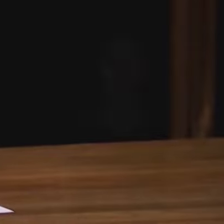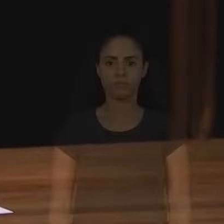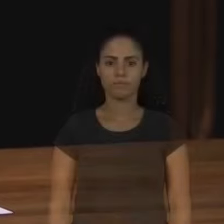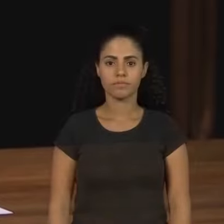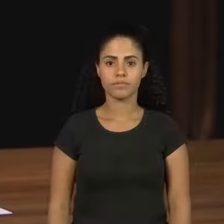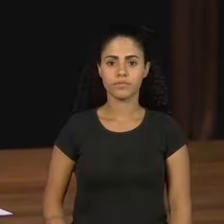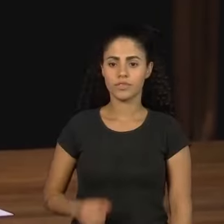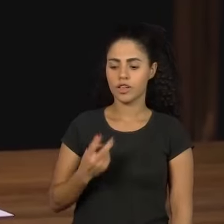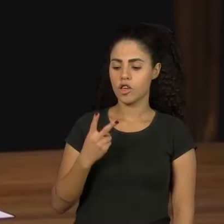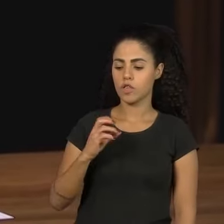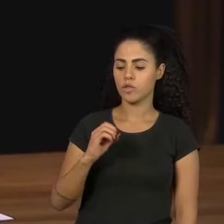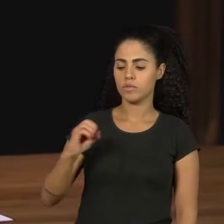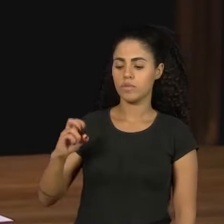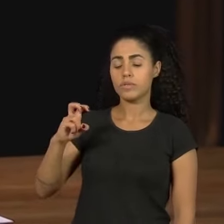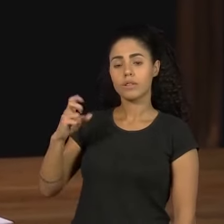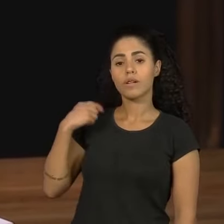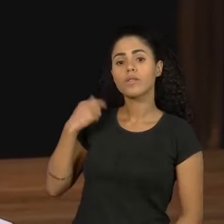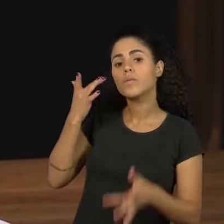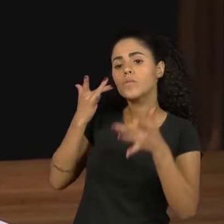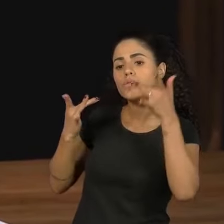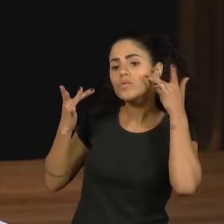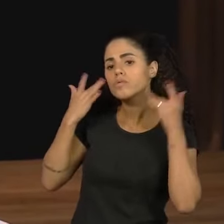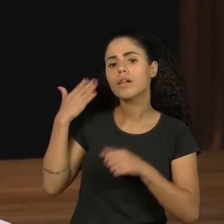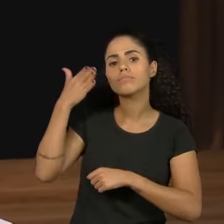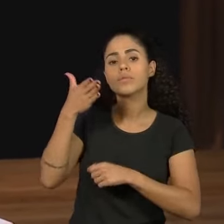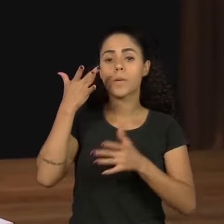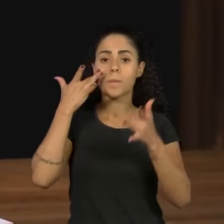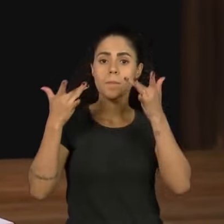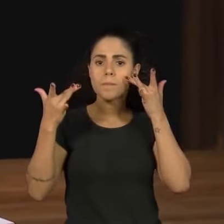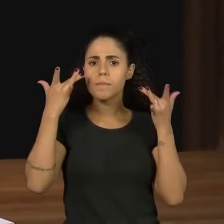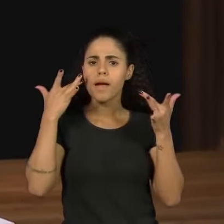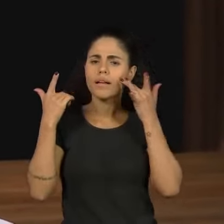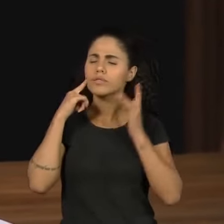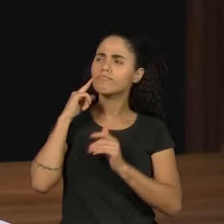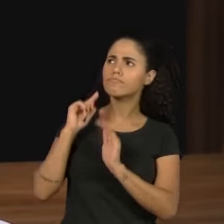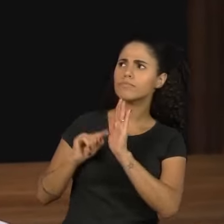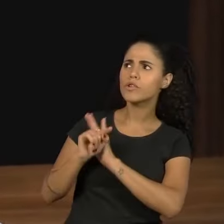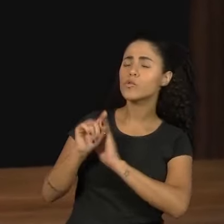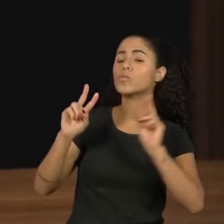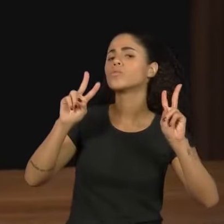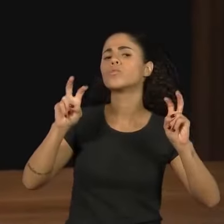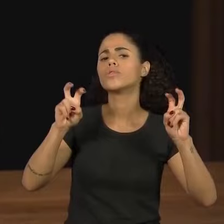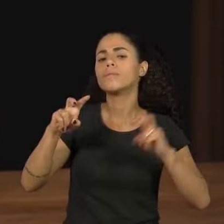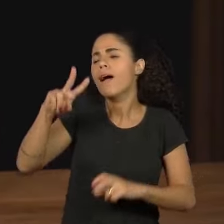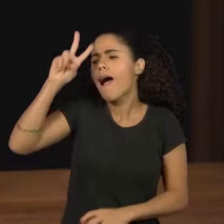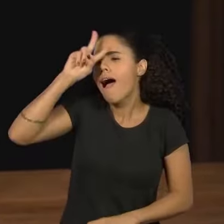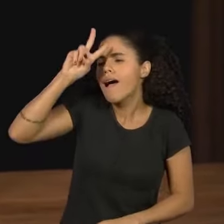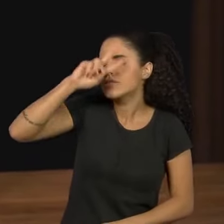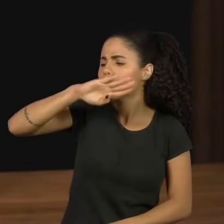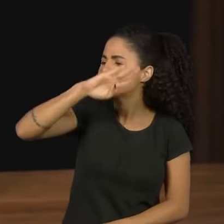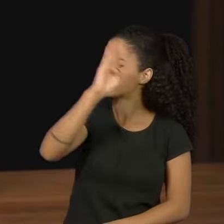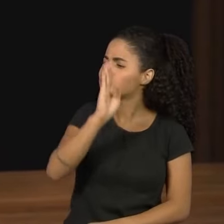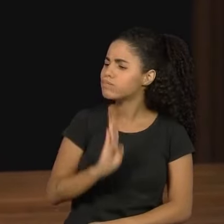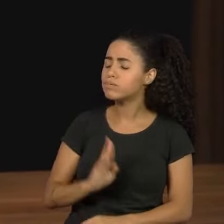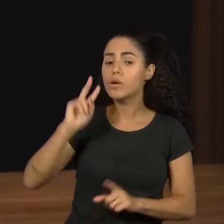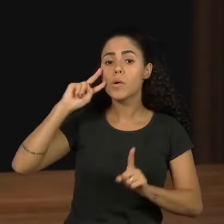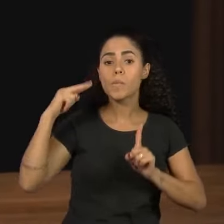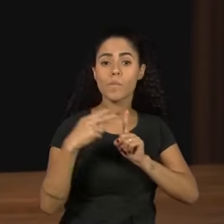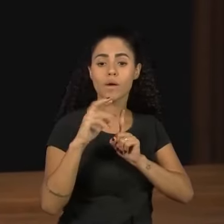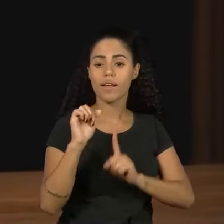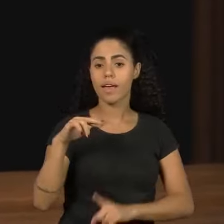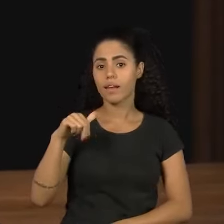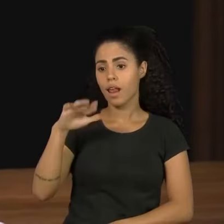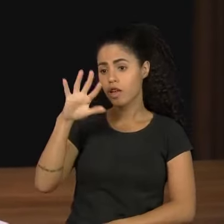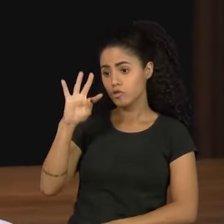em 2005 eu tava no teatro com uma peça cujo nome era uma pergunta a história do Brasil segundo Ernesto